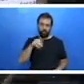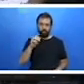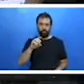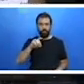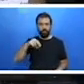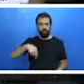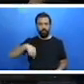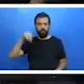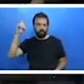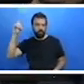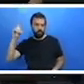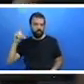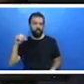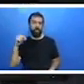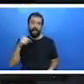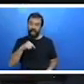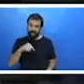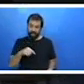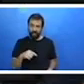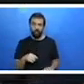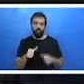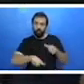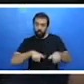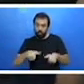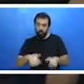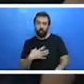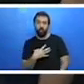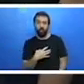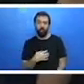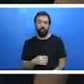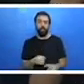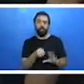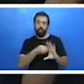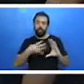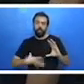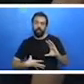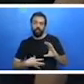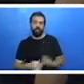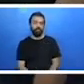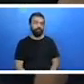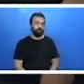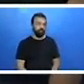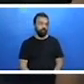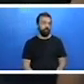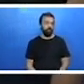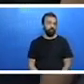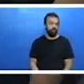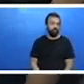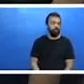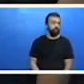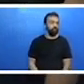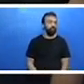características próprias. Tranquilo? Quando surgiu o cordel nordestino, era cantado e escrito em